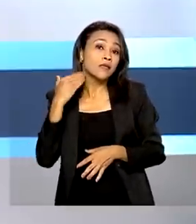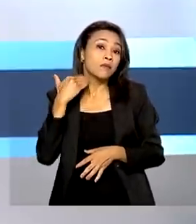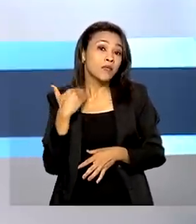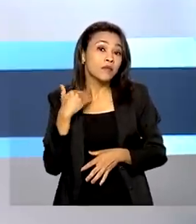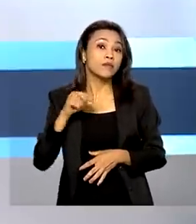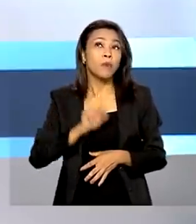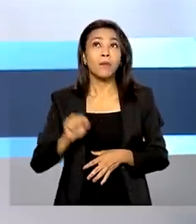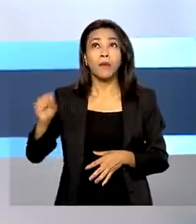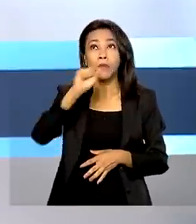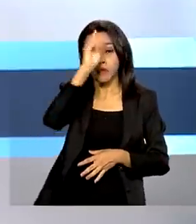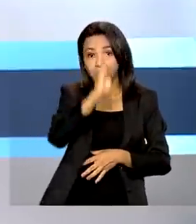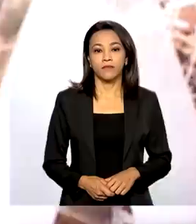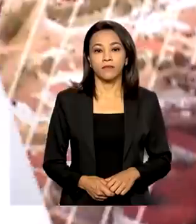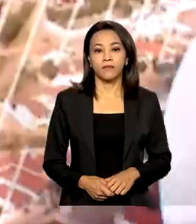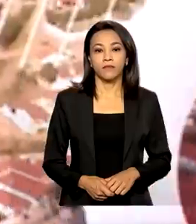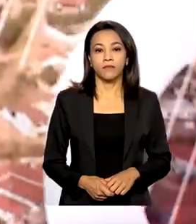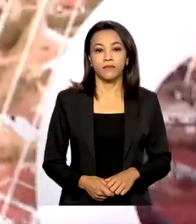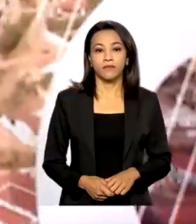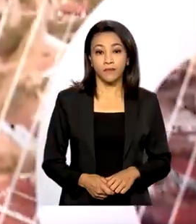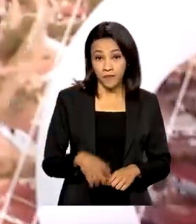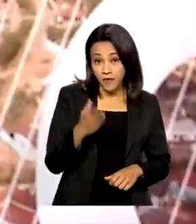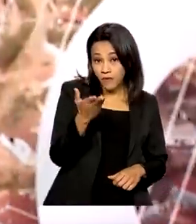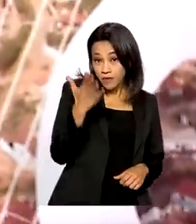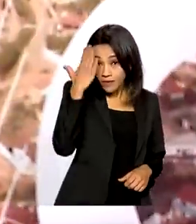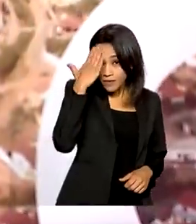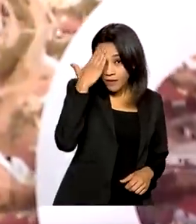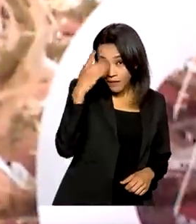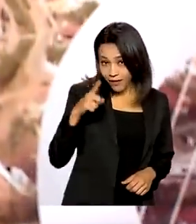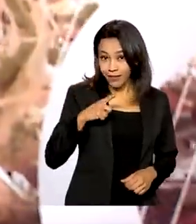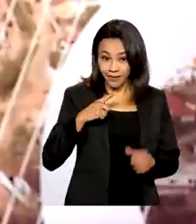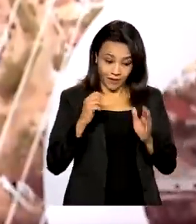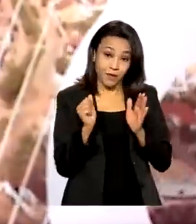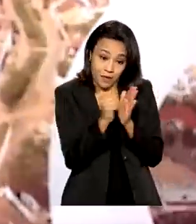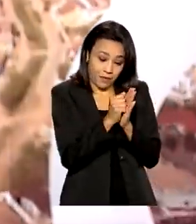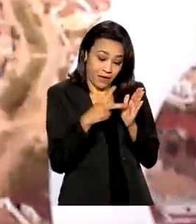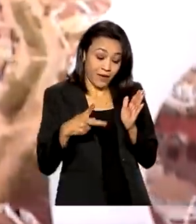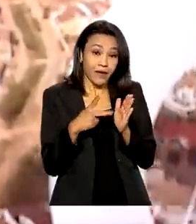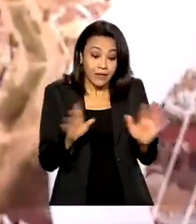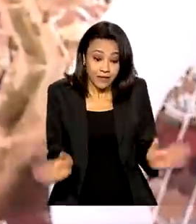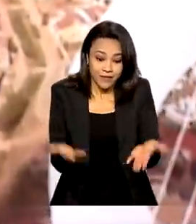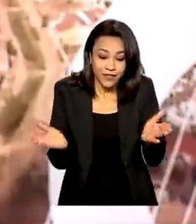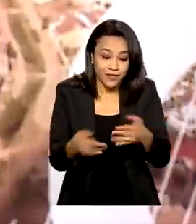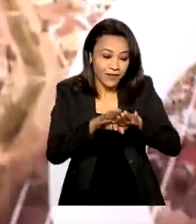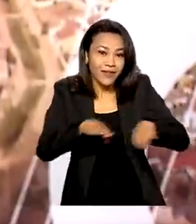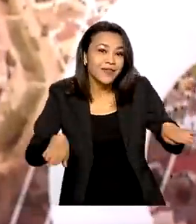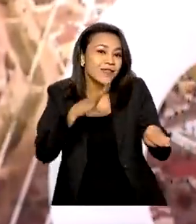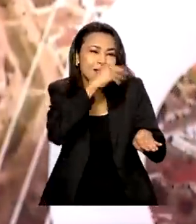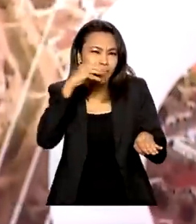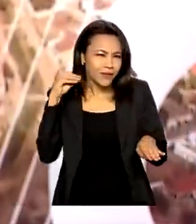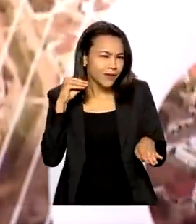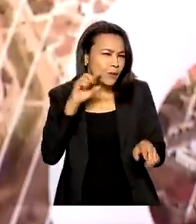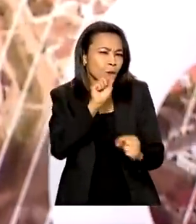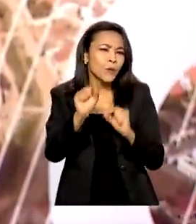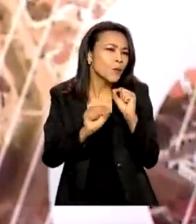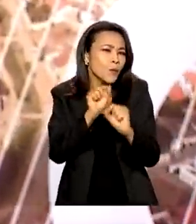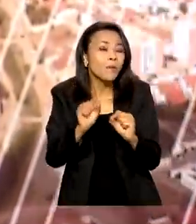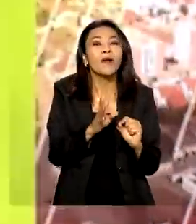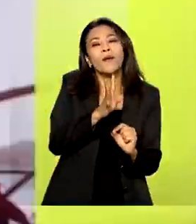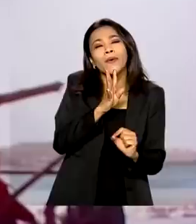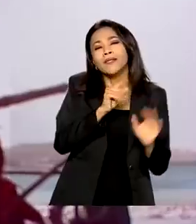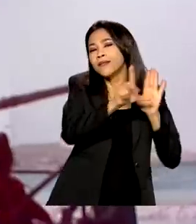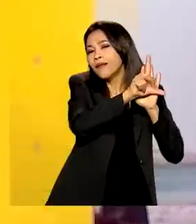de todo o país. Você sabia que existe um aplicativo que incentiva crianças e adolescentes a conhecer